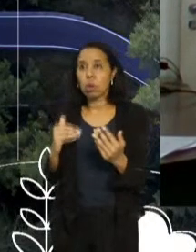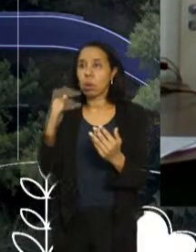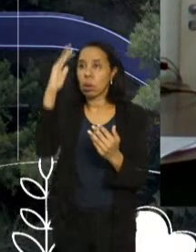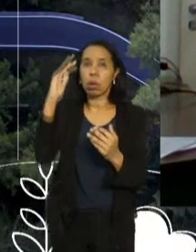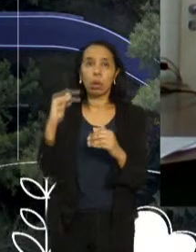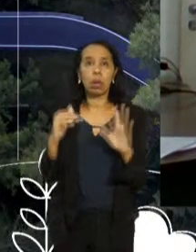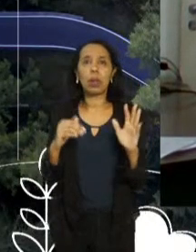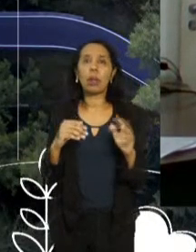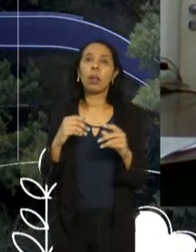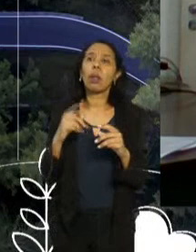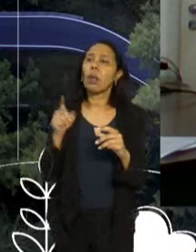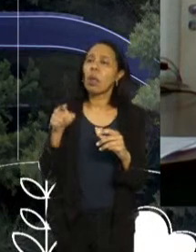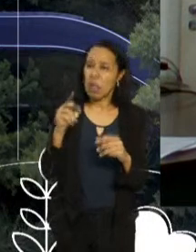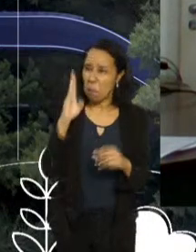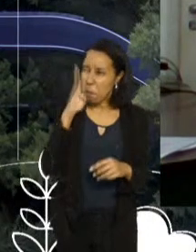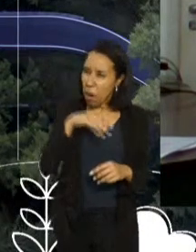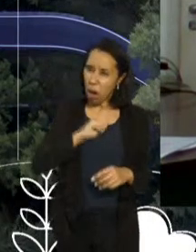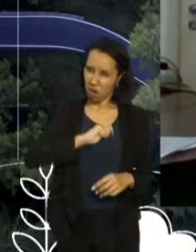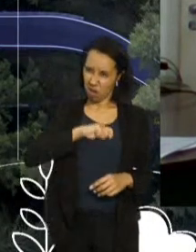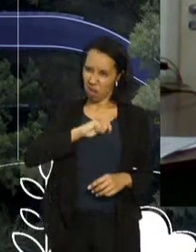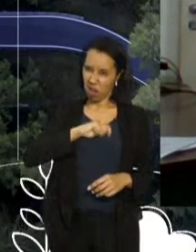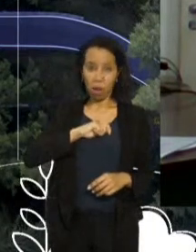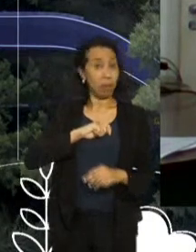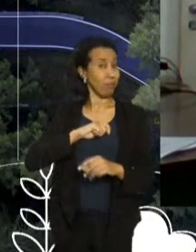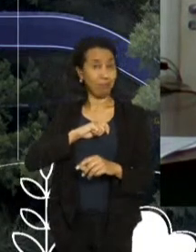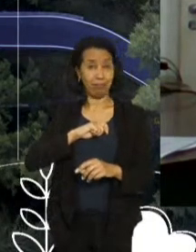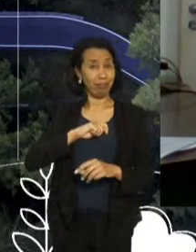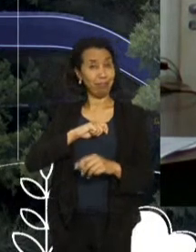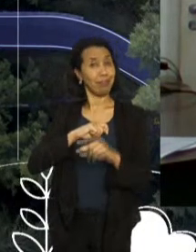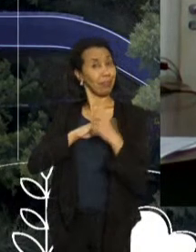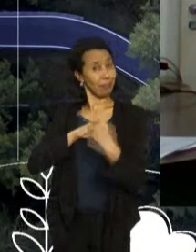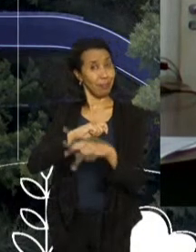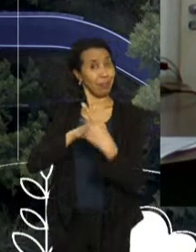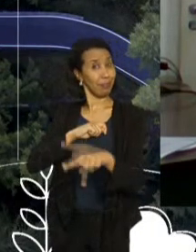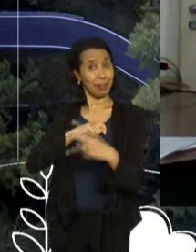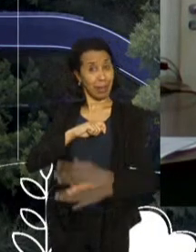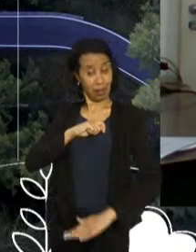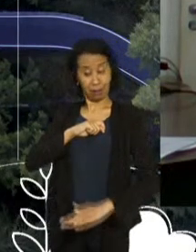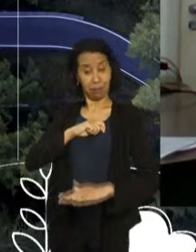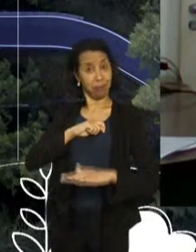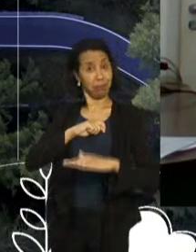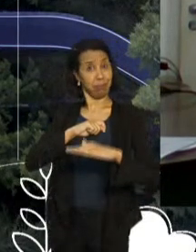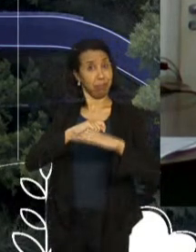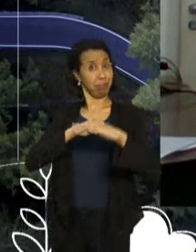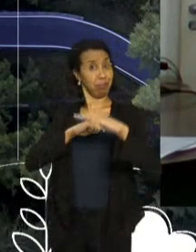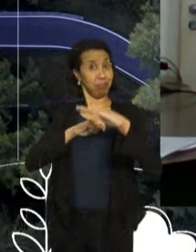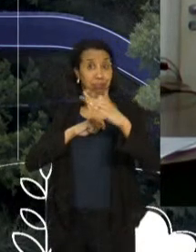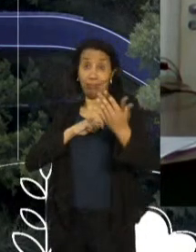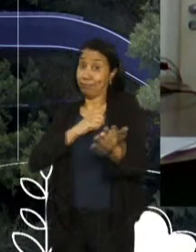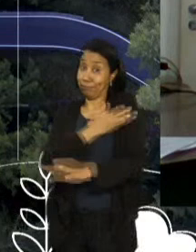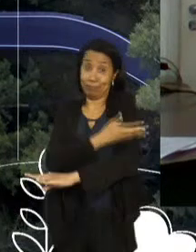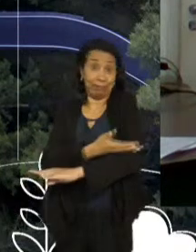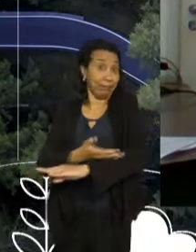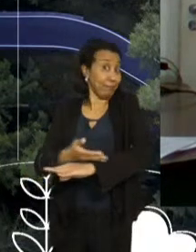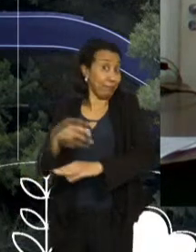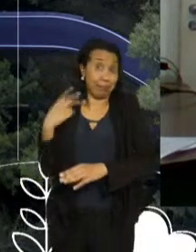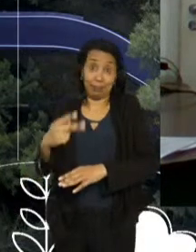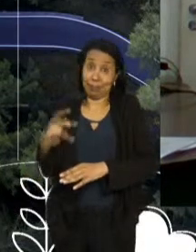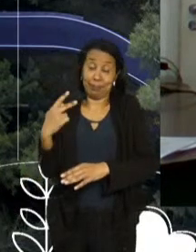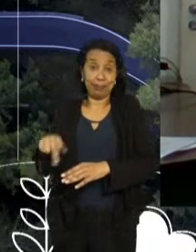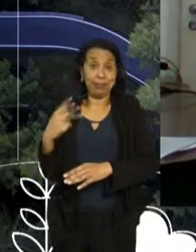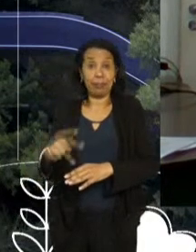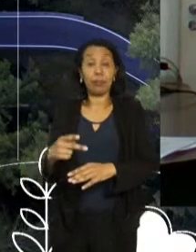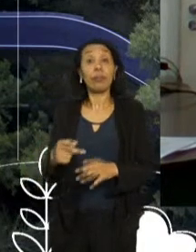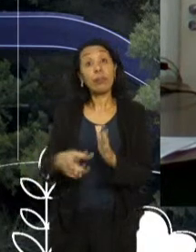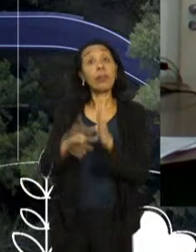elas são intrinsecamente más, é que elas foram criadas dentro de uma realidade que precisa ser revista. E isso